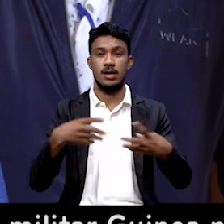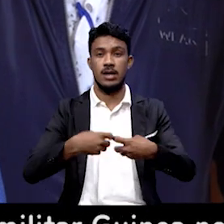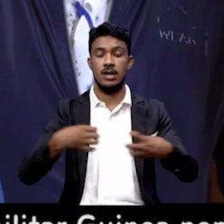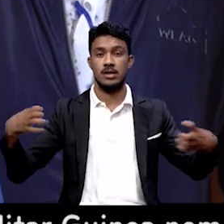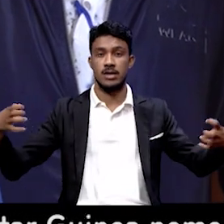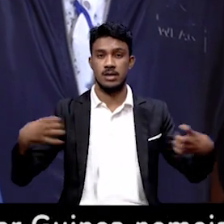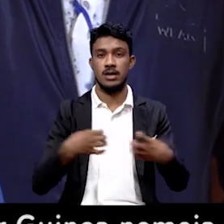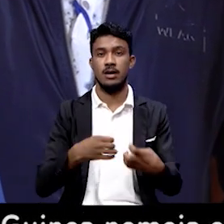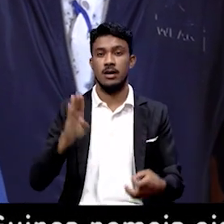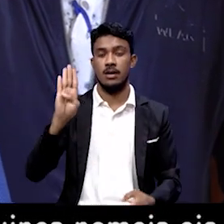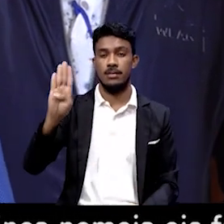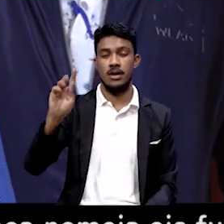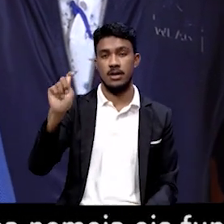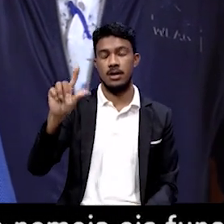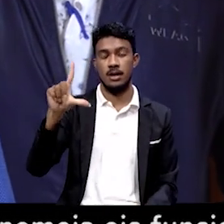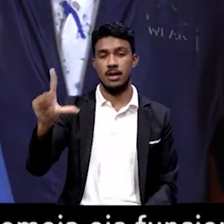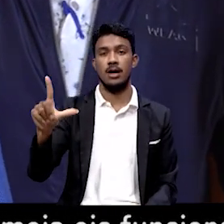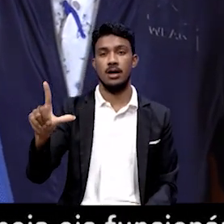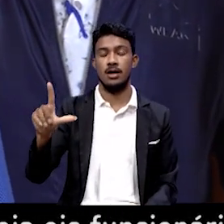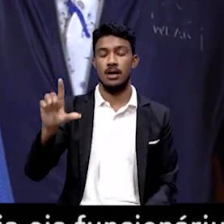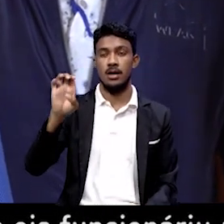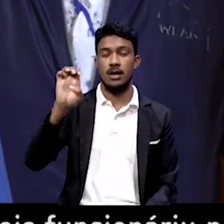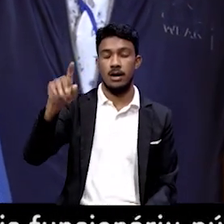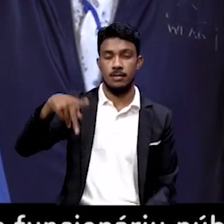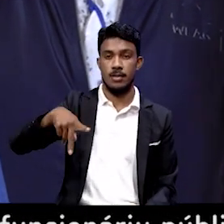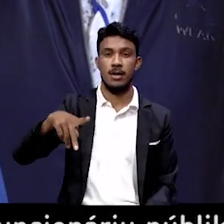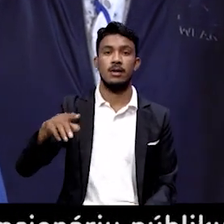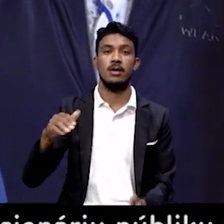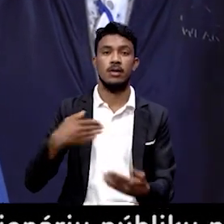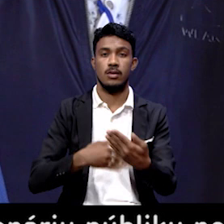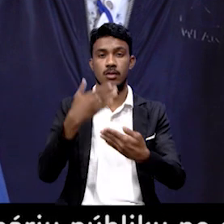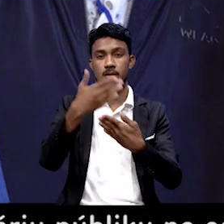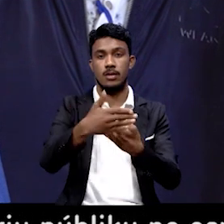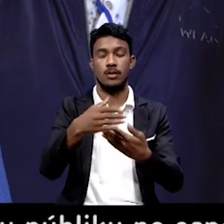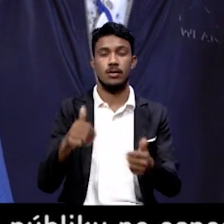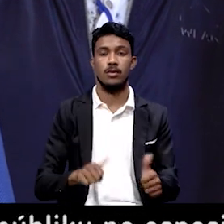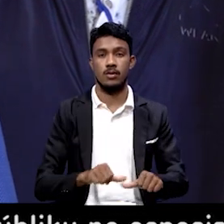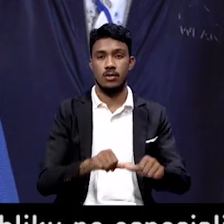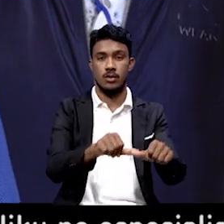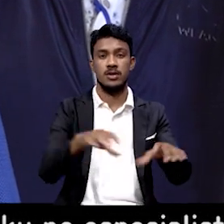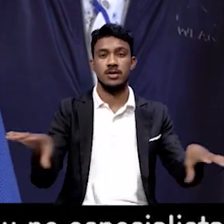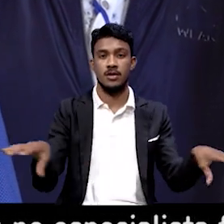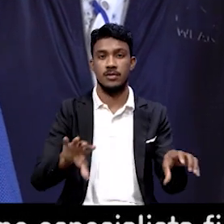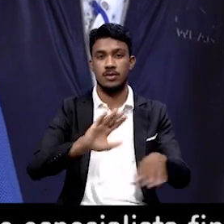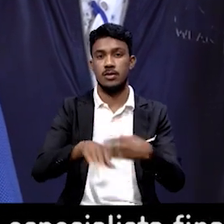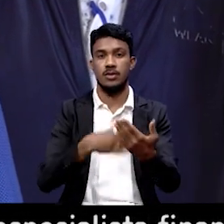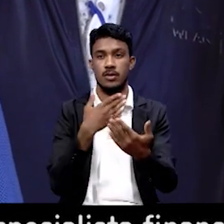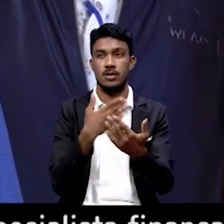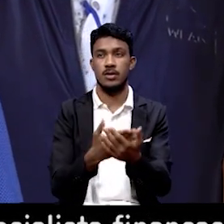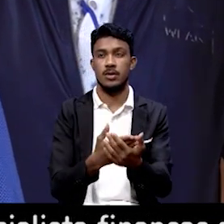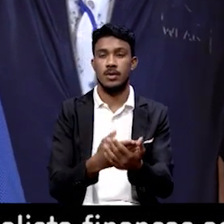BTL, EP, mas agora lá vou ir, sendo funcionário, toma o Direção de Água e